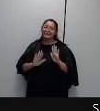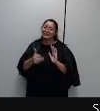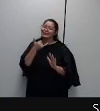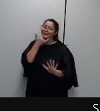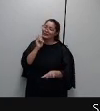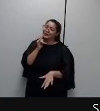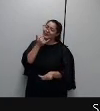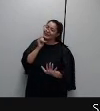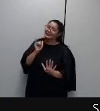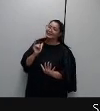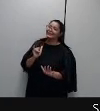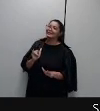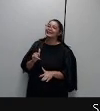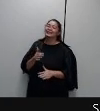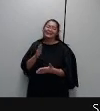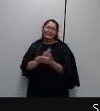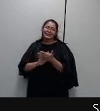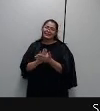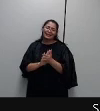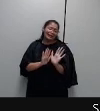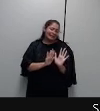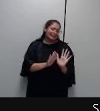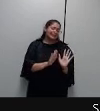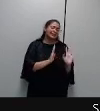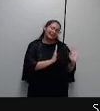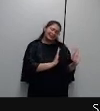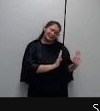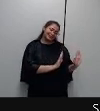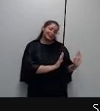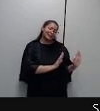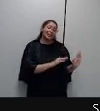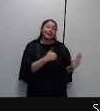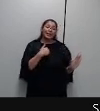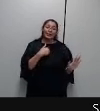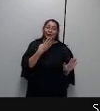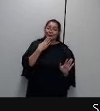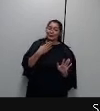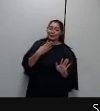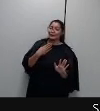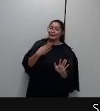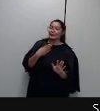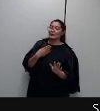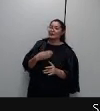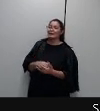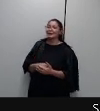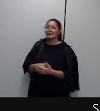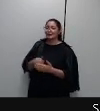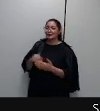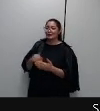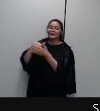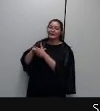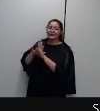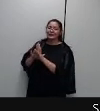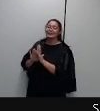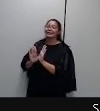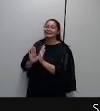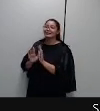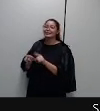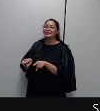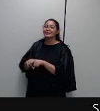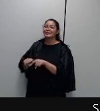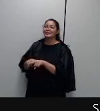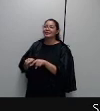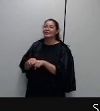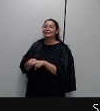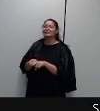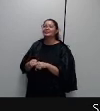nada que é isso eu não voltei mais para pedir vendo a você nessa e o meu